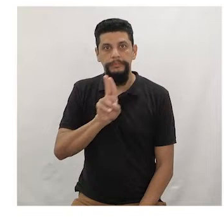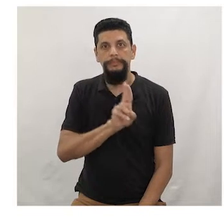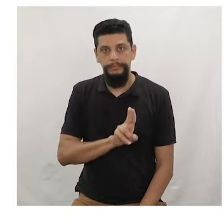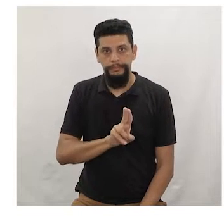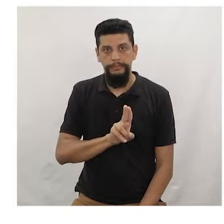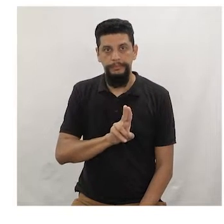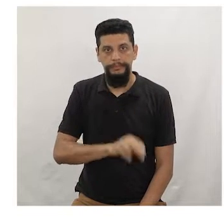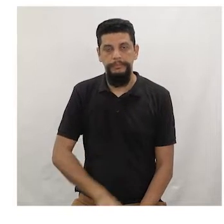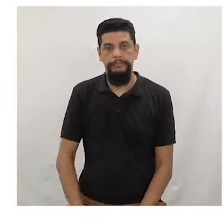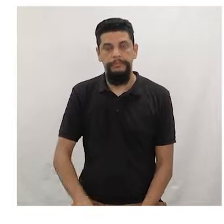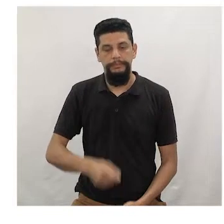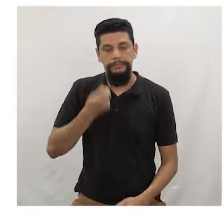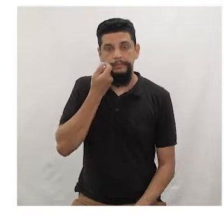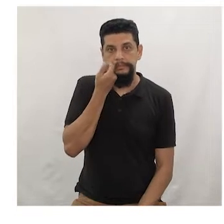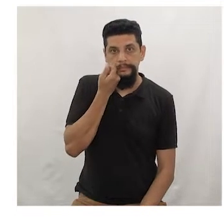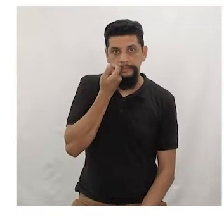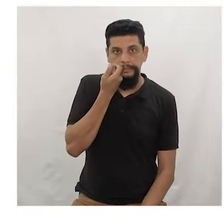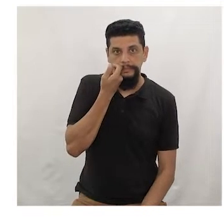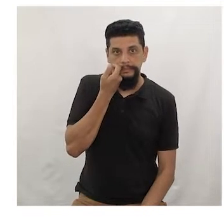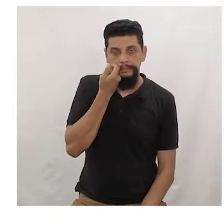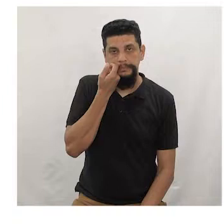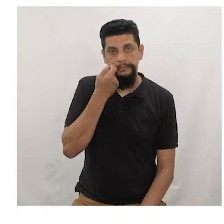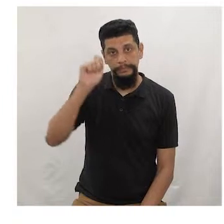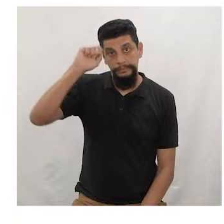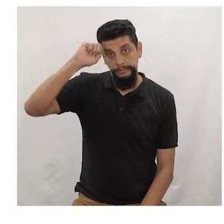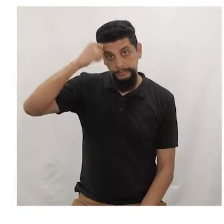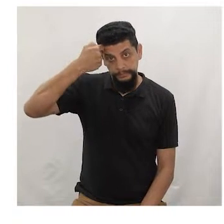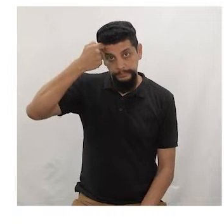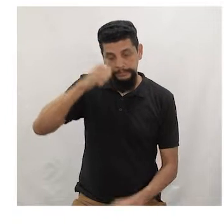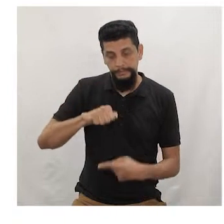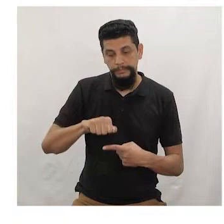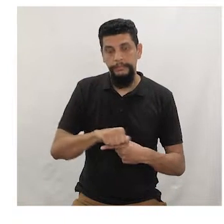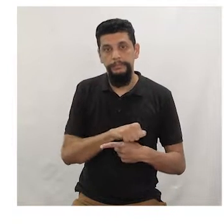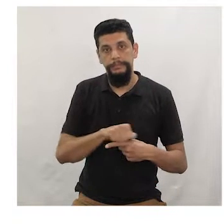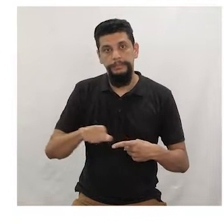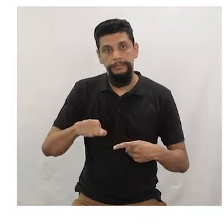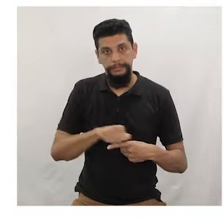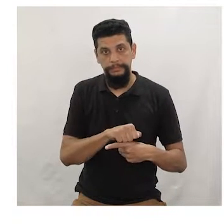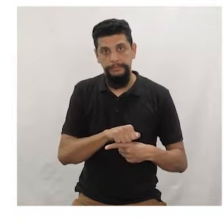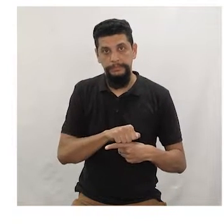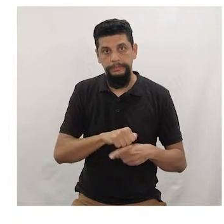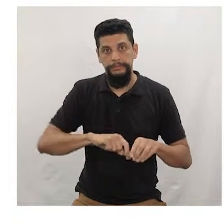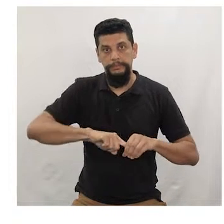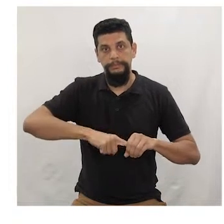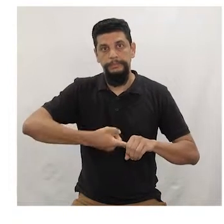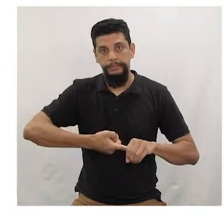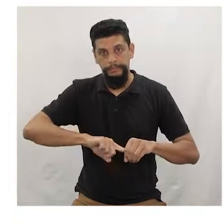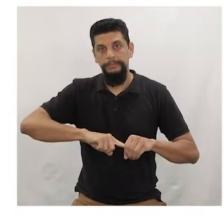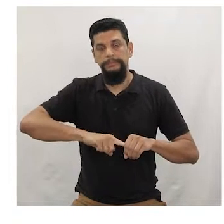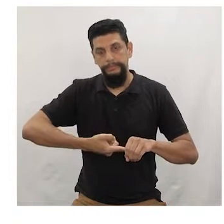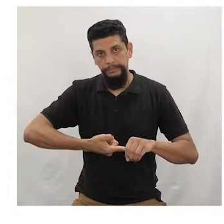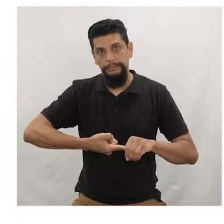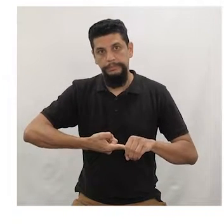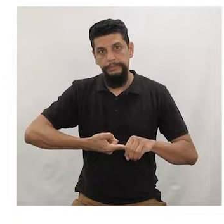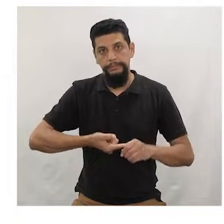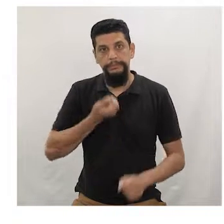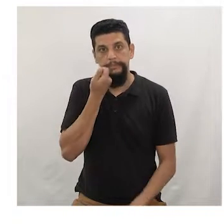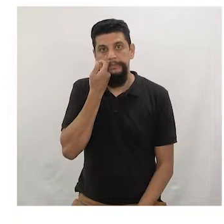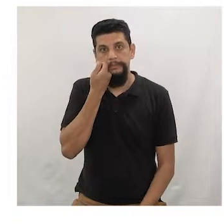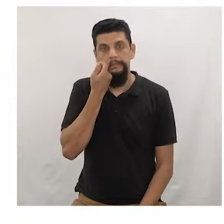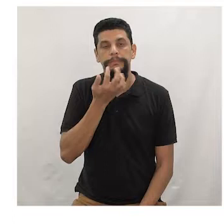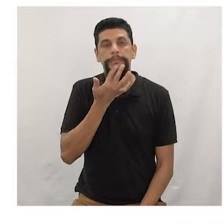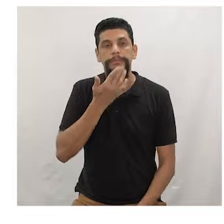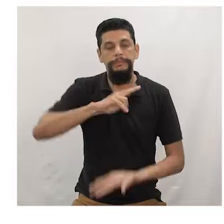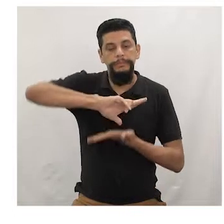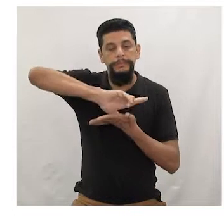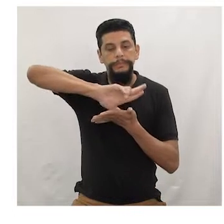as aulas, o lápis de escrever, uma borracha, o apontador, lápis